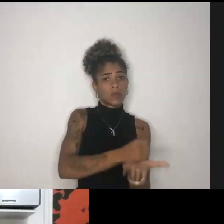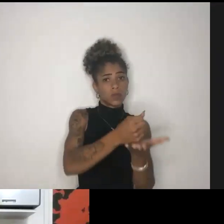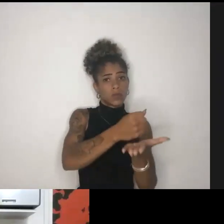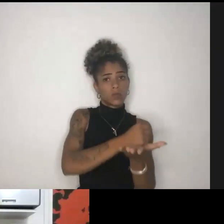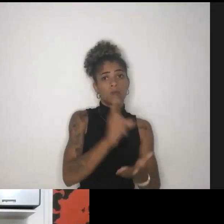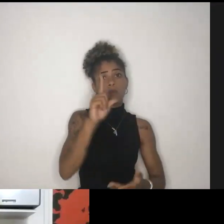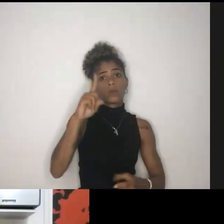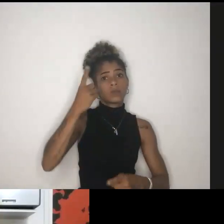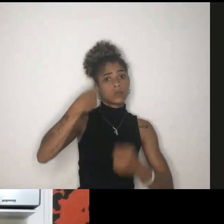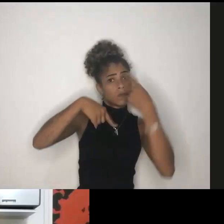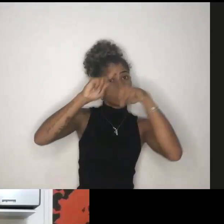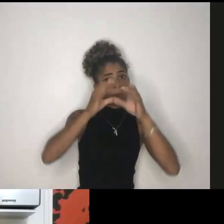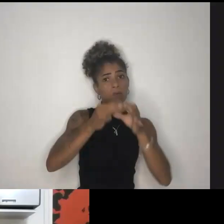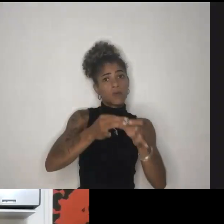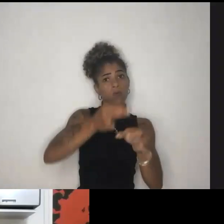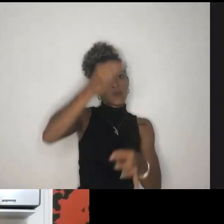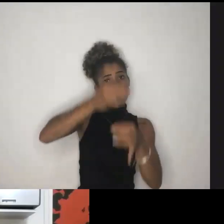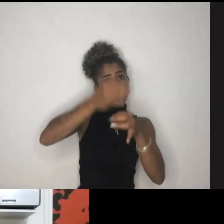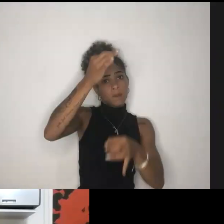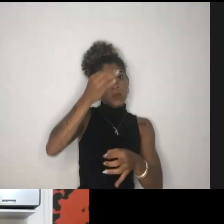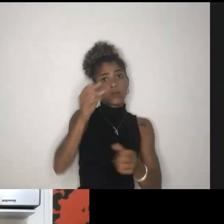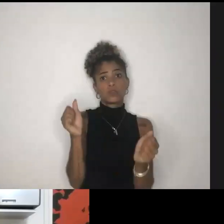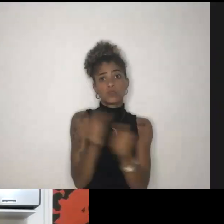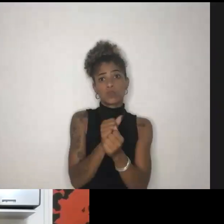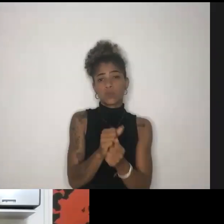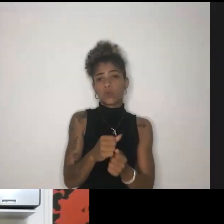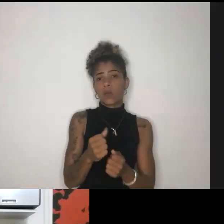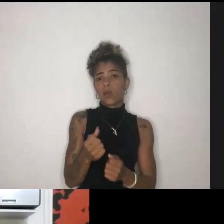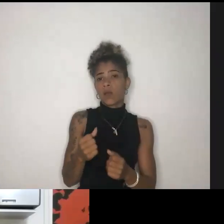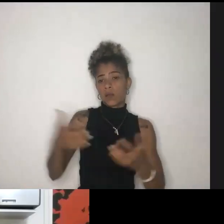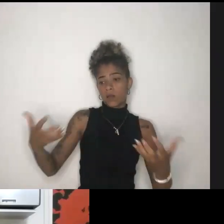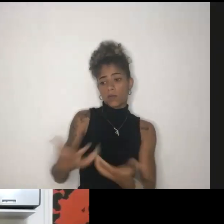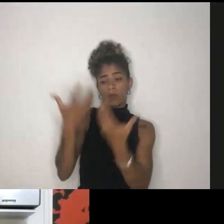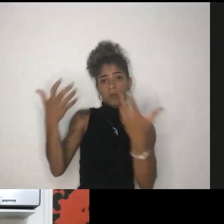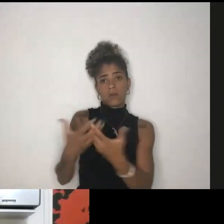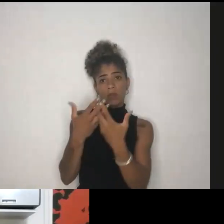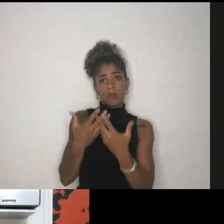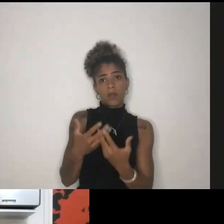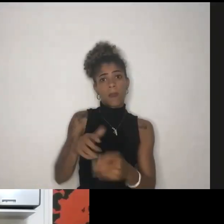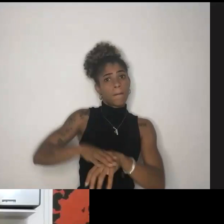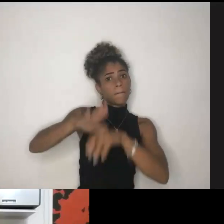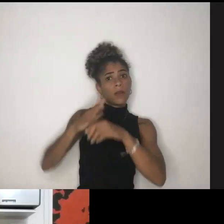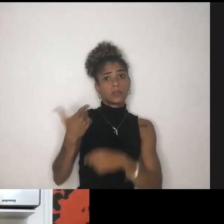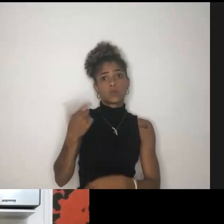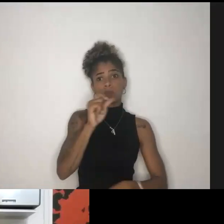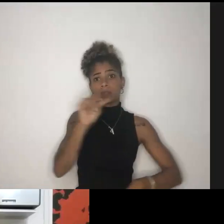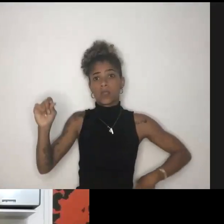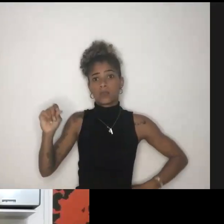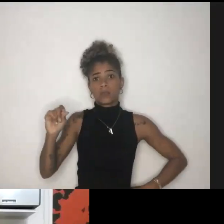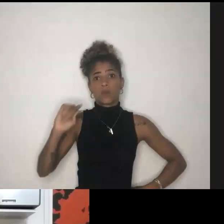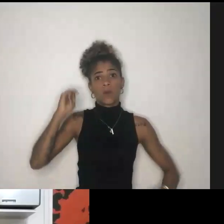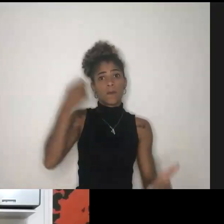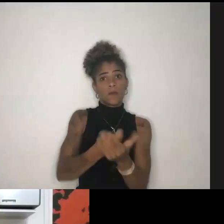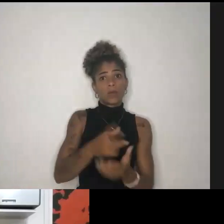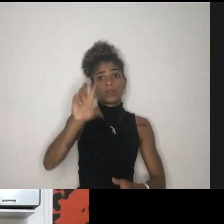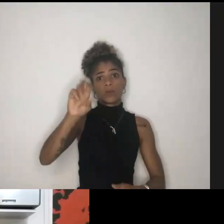desenvolveu um canudo de amido de beterraba e ele nunca tinha feito mais de 200 e de repente a gente encomendou 50